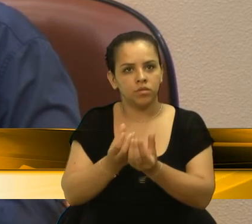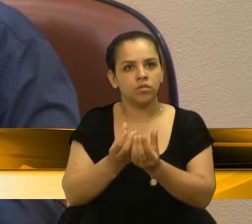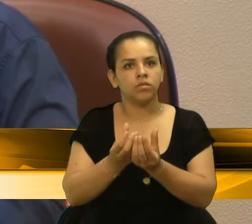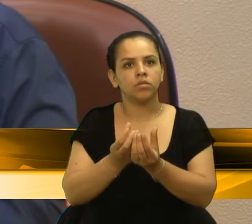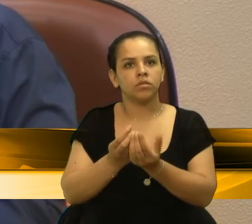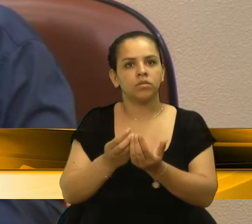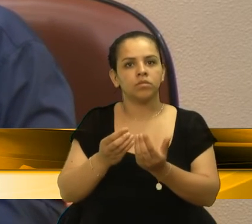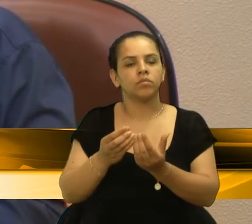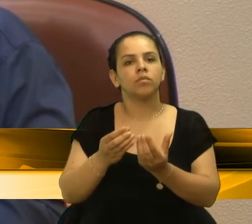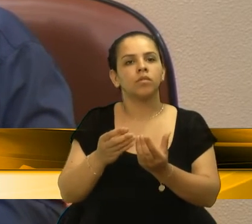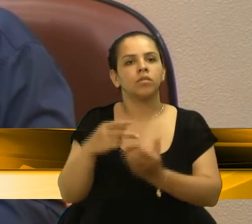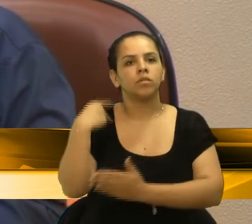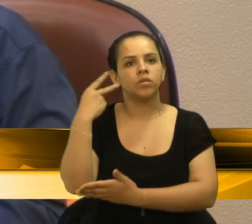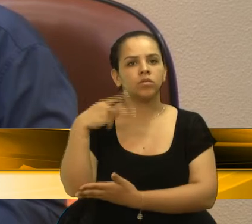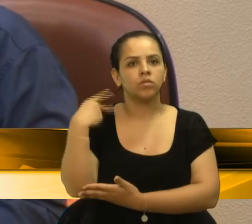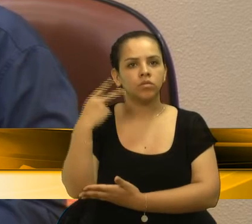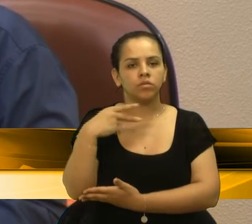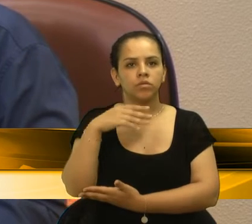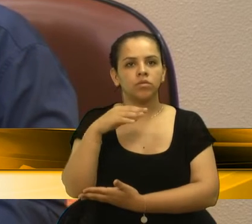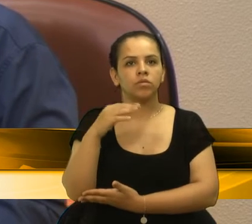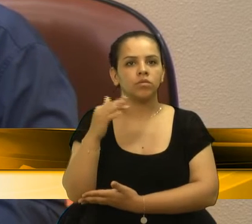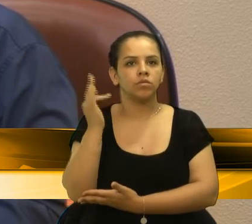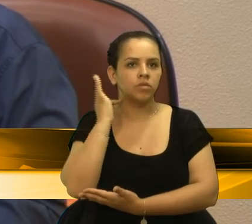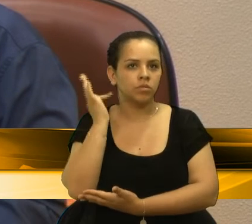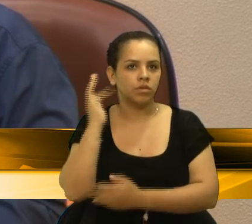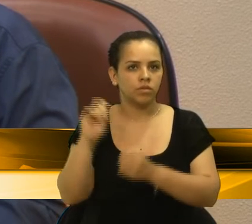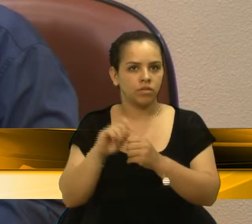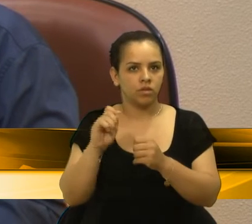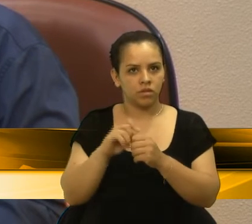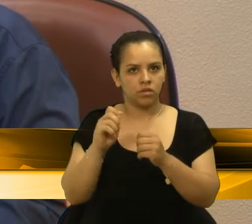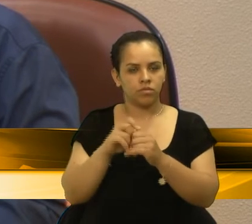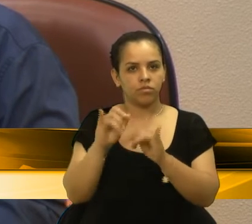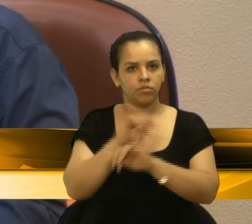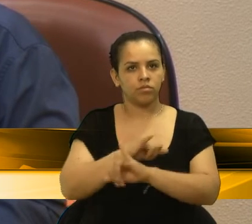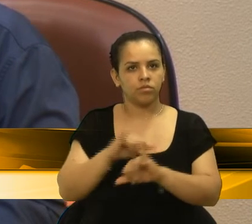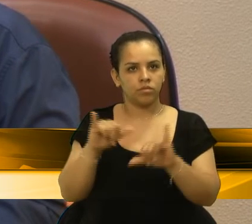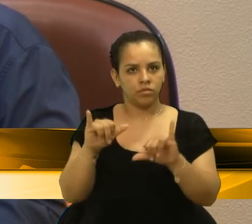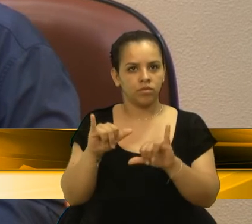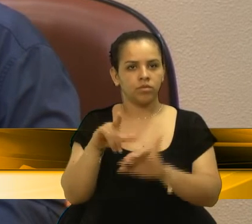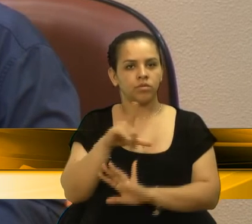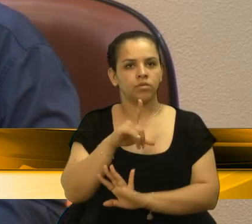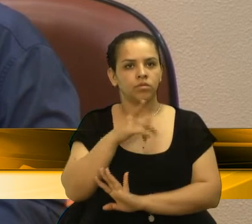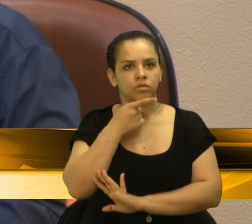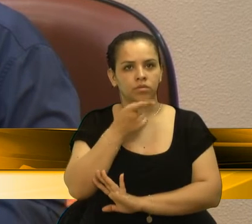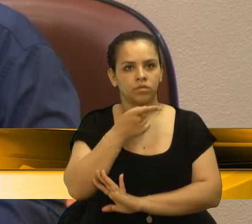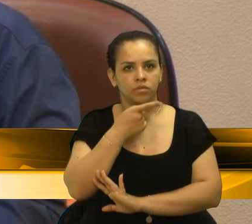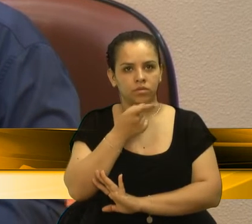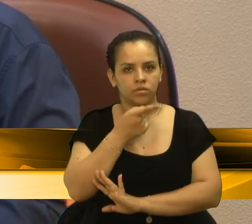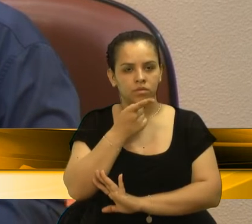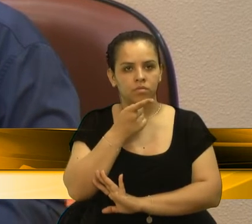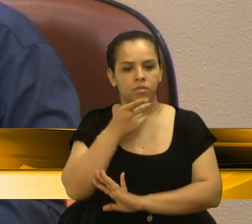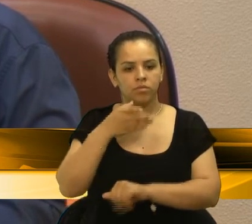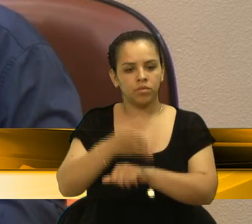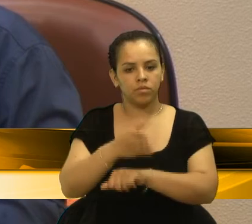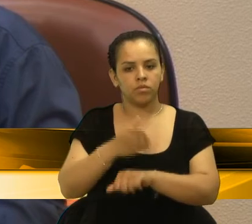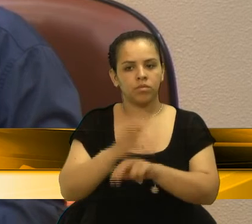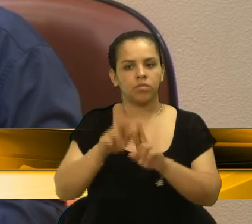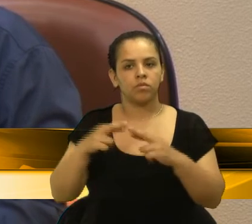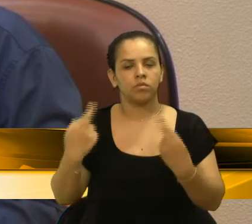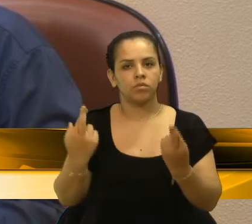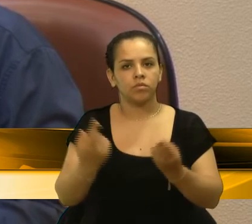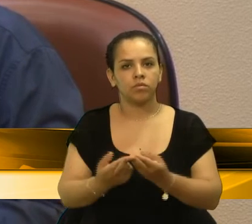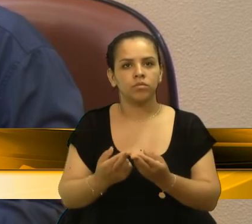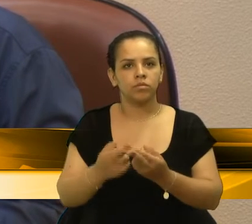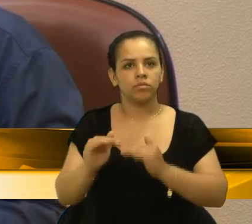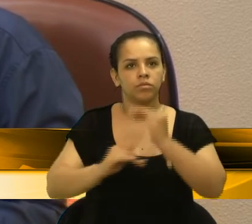Câmara de Vereadores, senhora Fabiana De Lucena, fez um breve relato para a imprensa relativo aos trabalhos da presente audiência. Para desenvolver seu trabalho, a